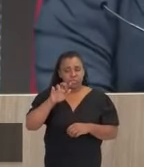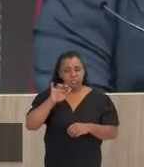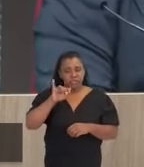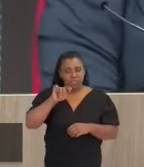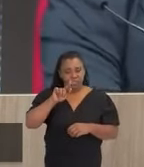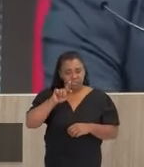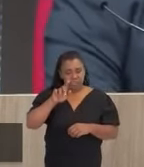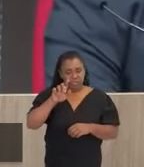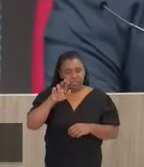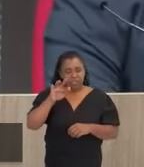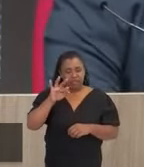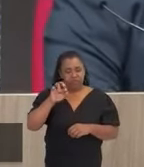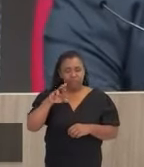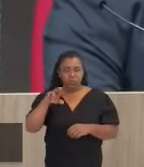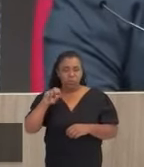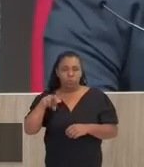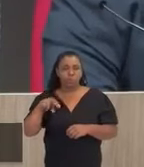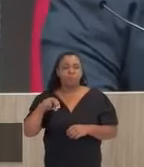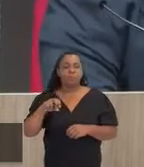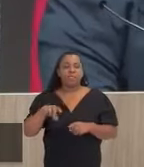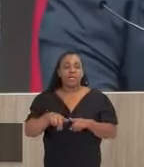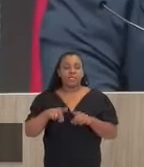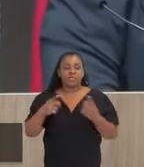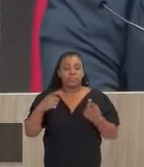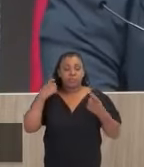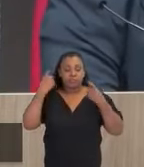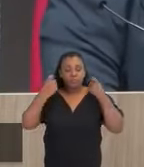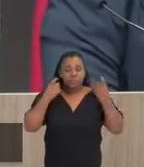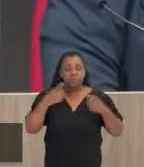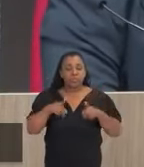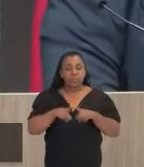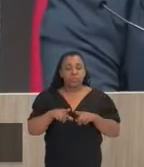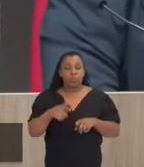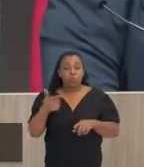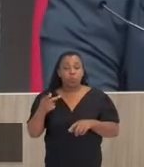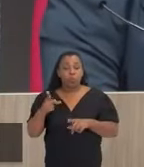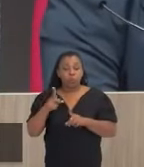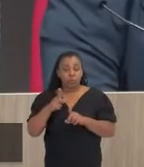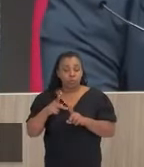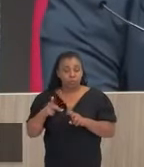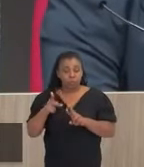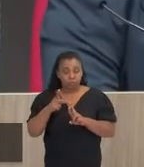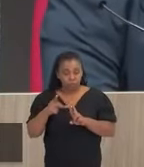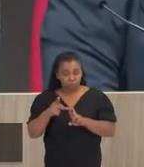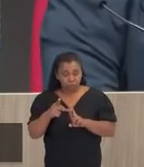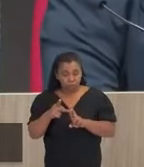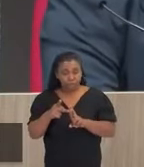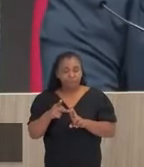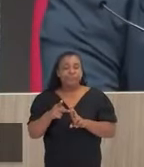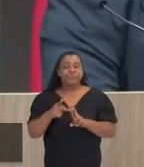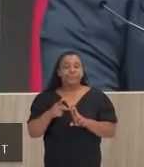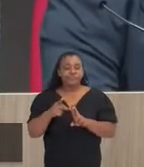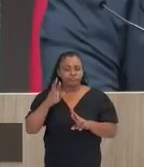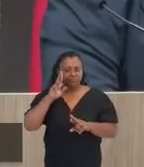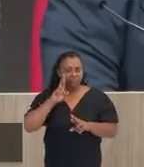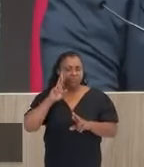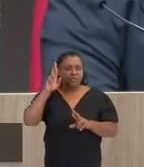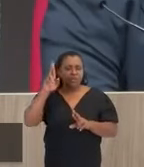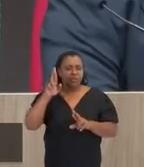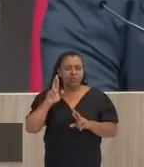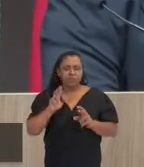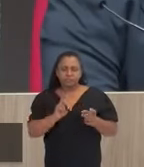que é outra coordenadoria que tem a preocupação de lidar com as irregularidades na administração pública. E a administração pública